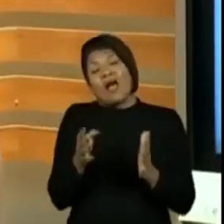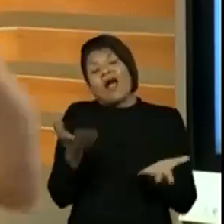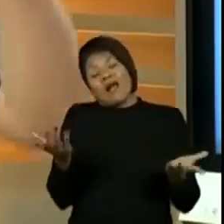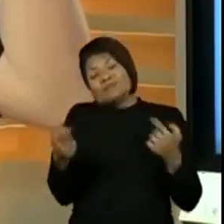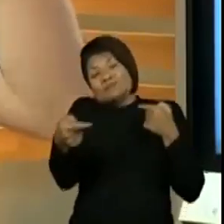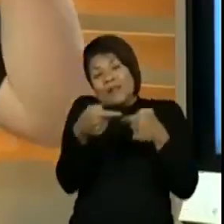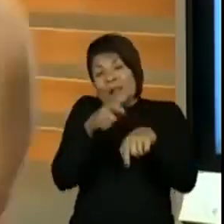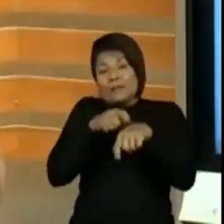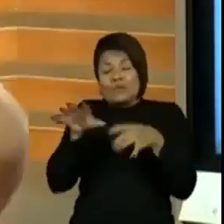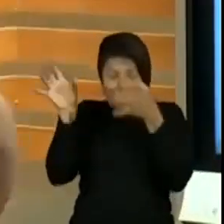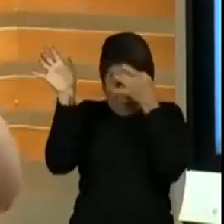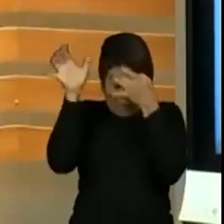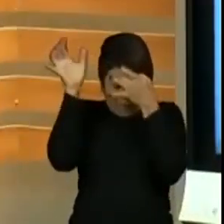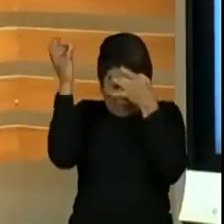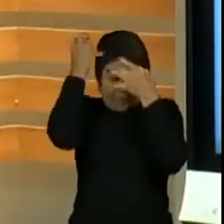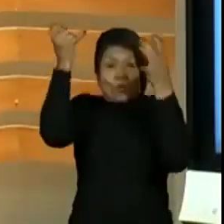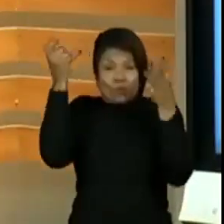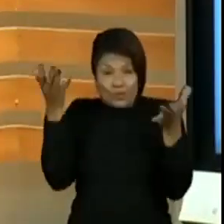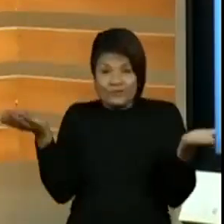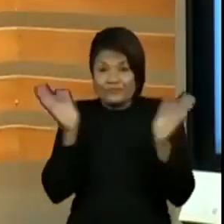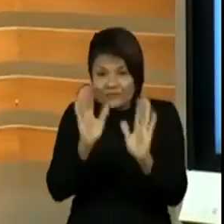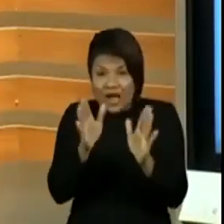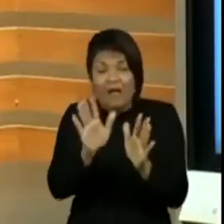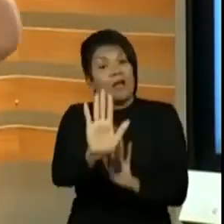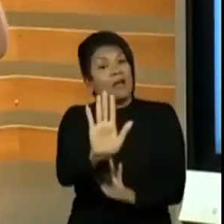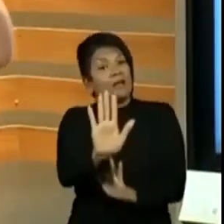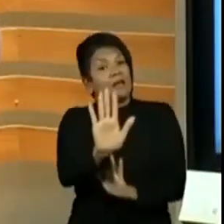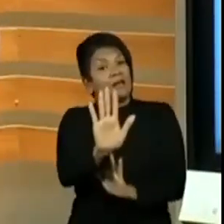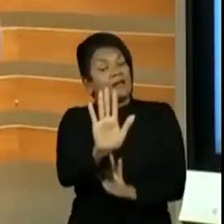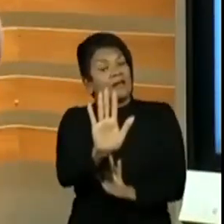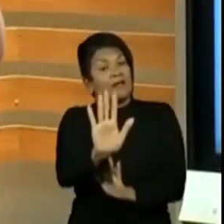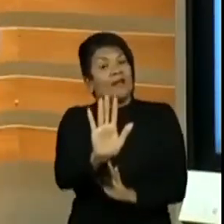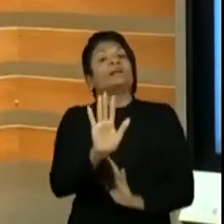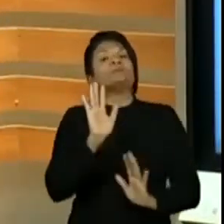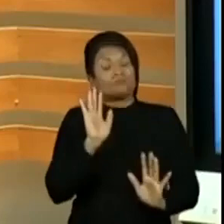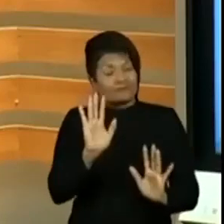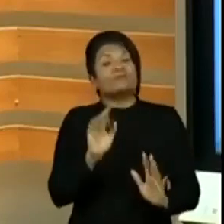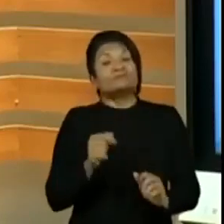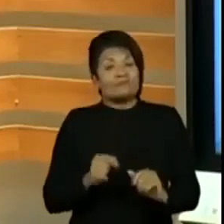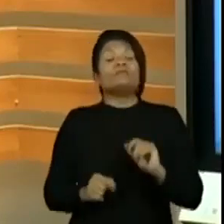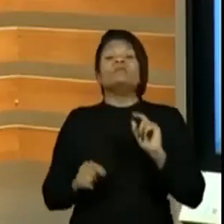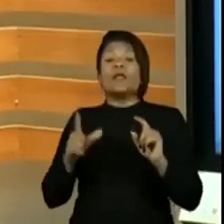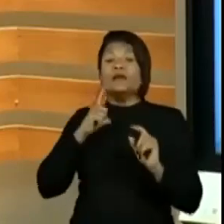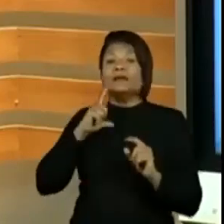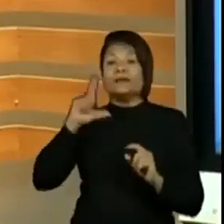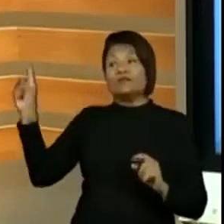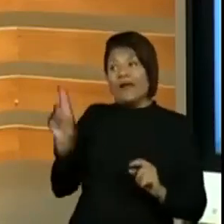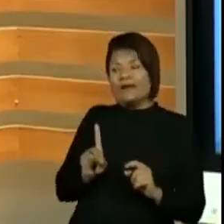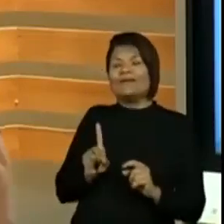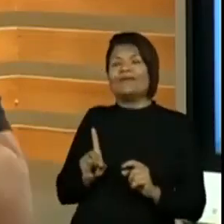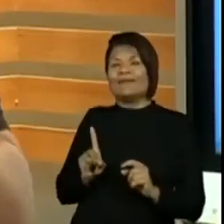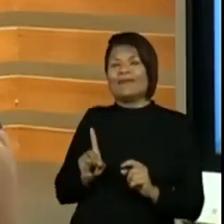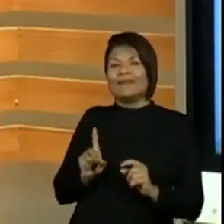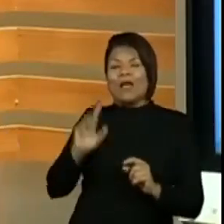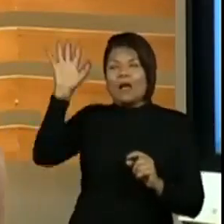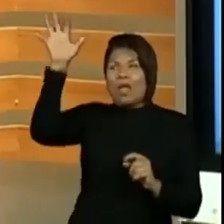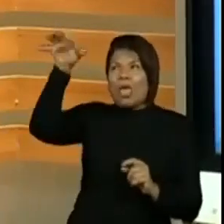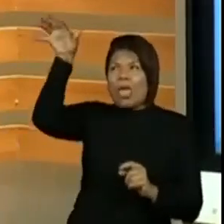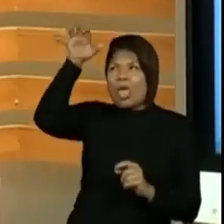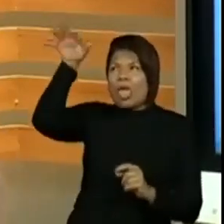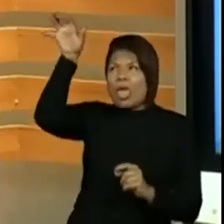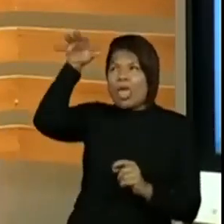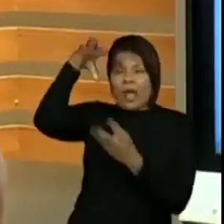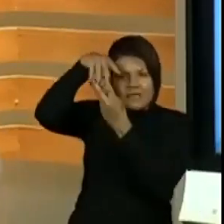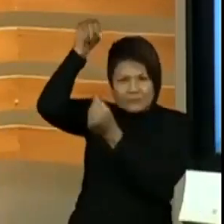finais. O oráculo já me avisou. Ah, aliás, em breve o oráculo vai aparecer. Sério, sério. A gente já está até articulando